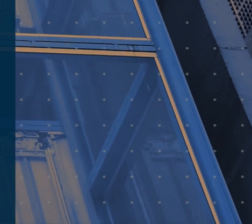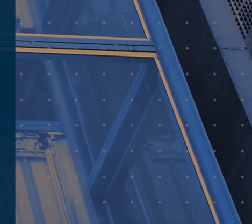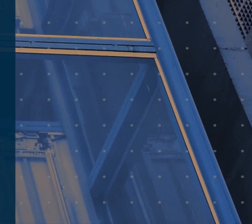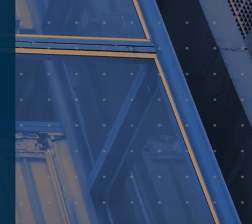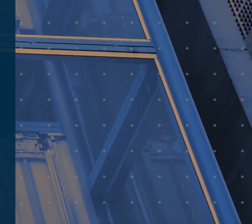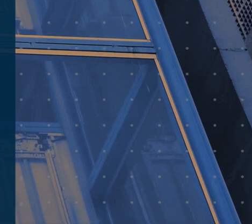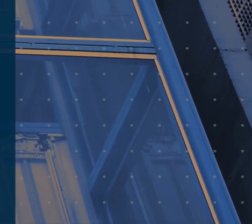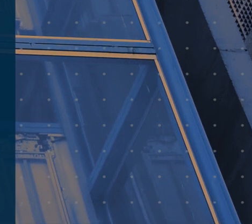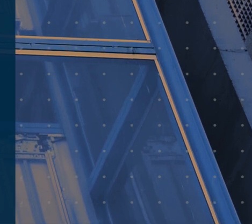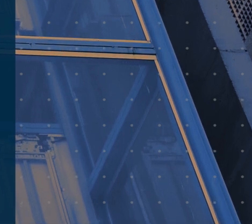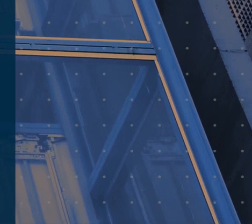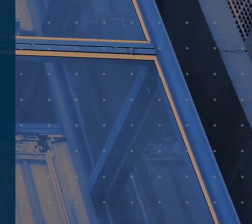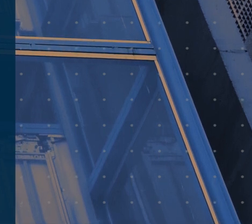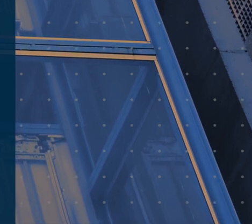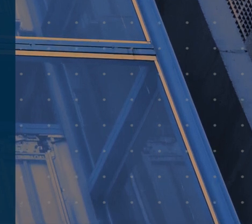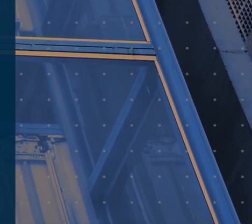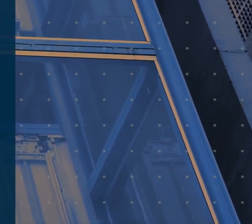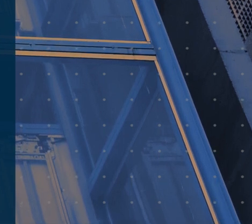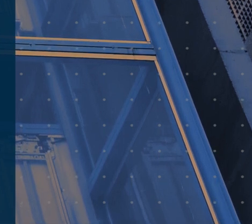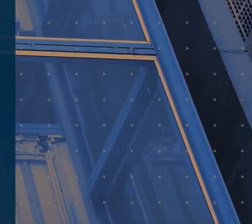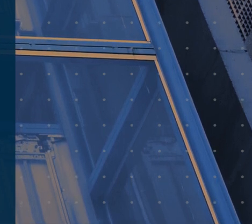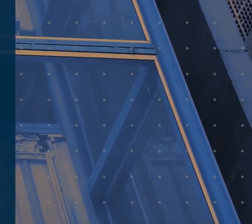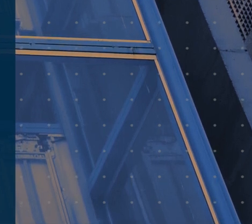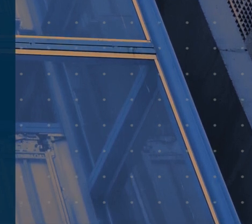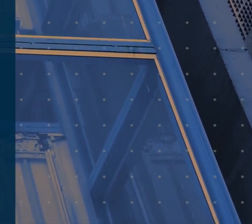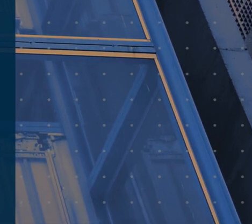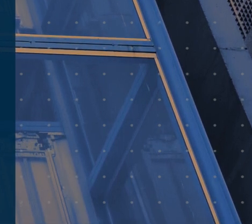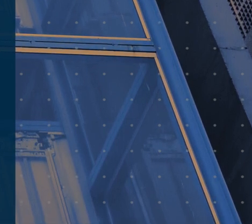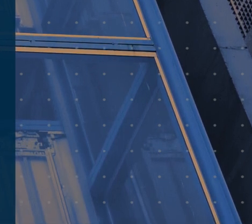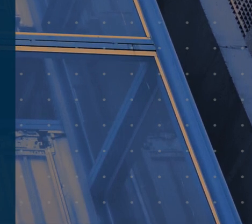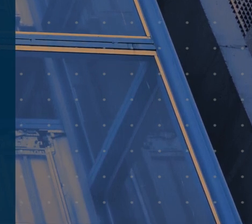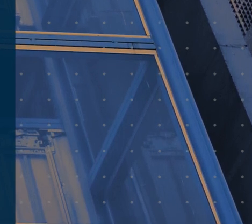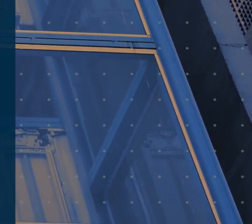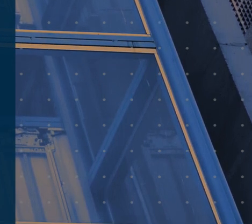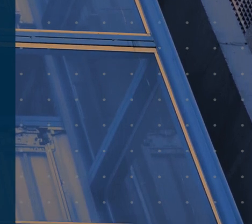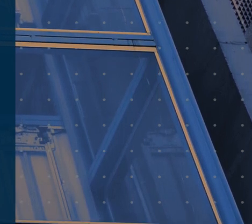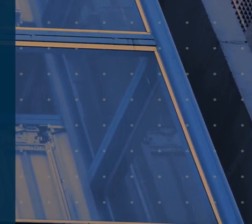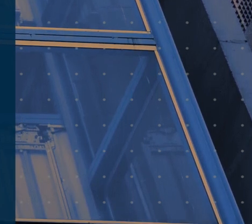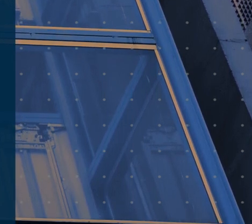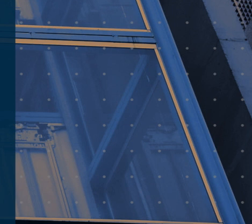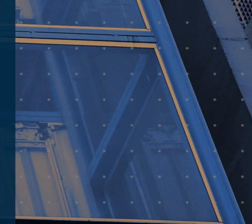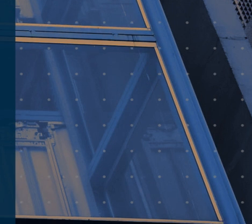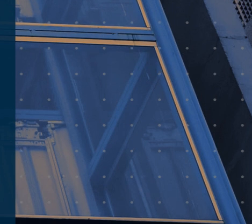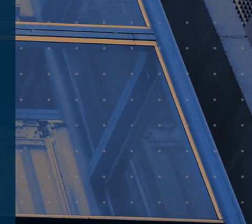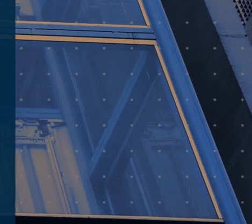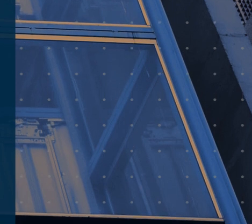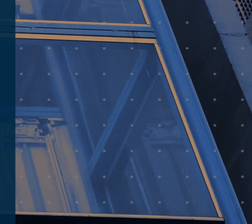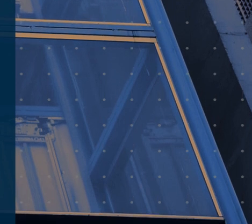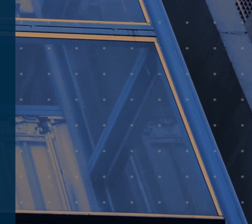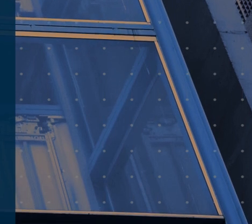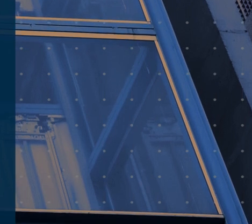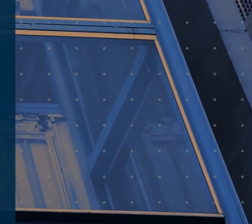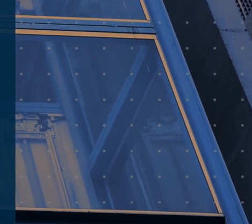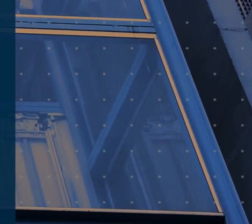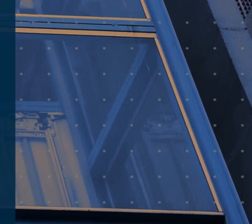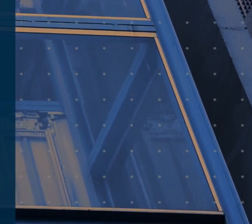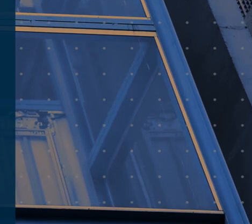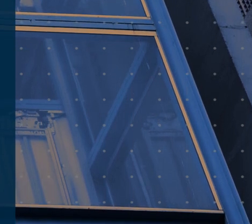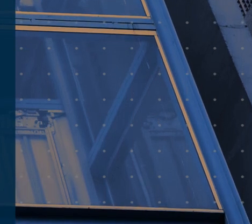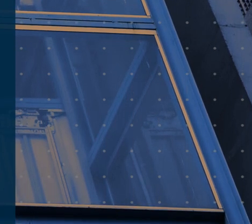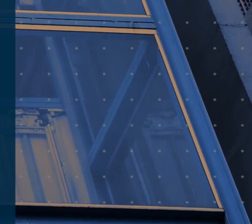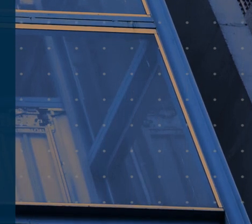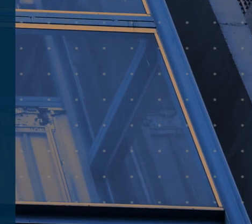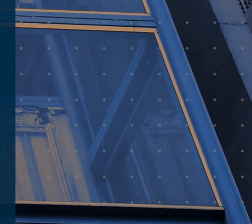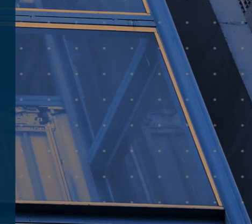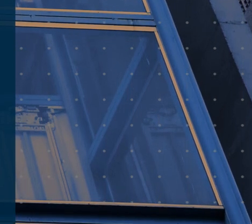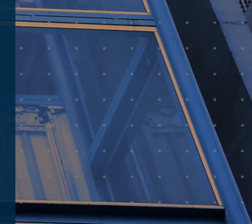de cozinha, ajudante de eletricista, ajudante de motorista, ajudante de obras, ajudante serralheiro, alinhador